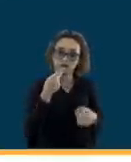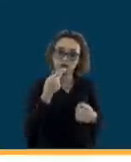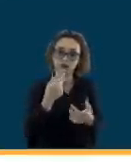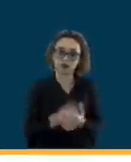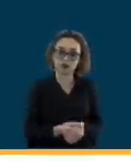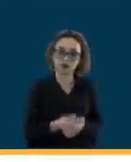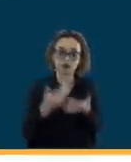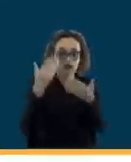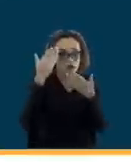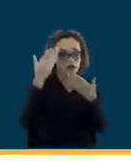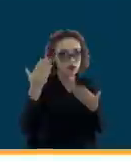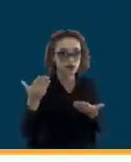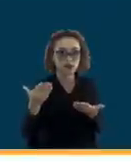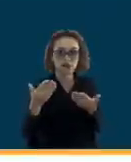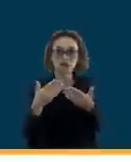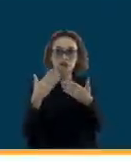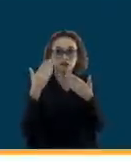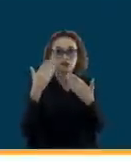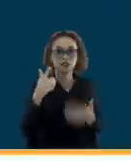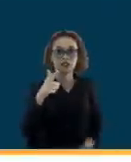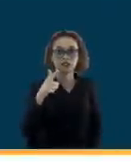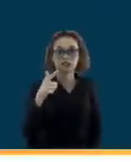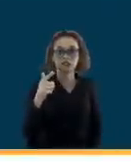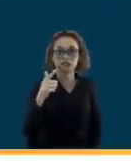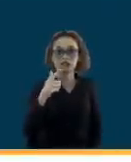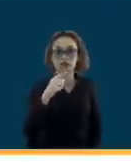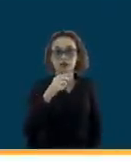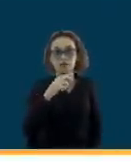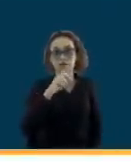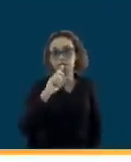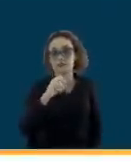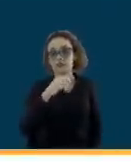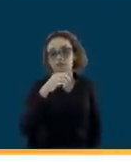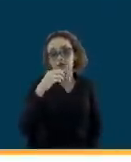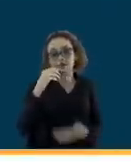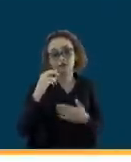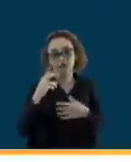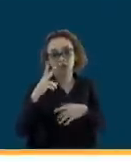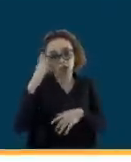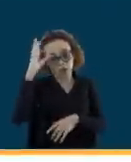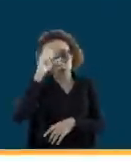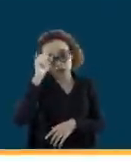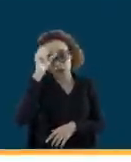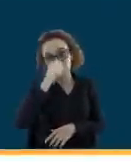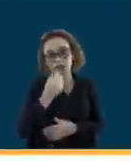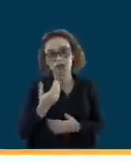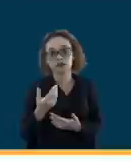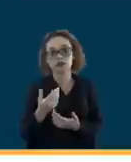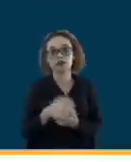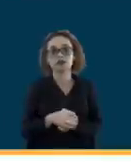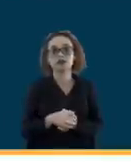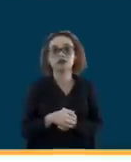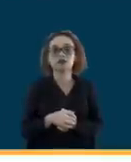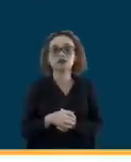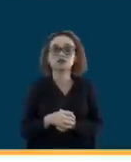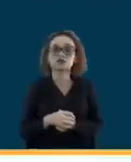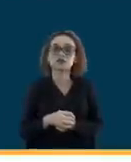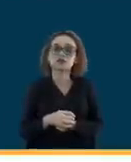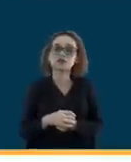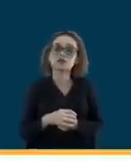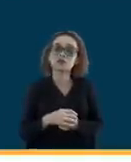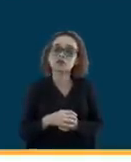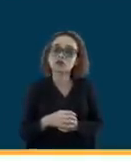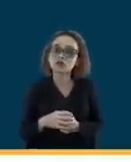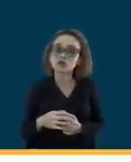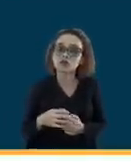Gratidão, gratidão, gratidão, 1 milhão de vezes por esse aprendizado. Mais um momento tão luminoso.